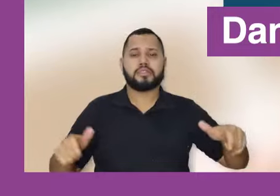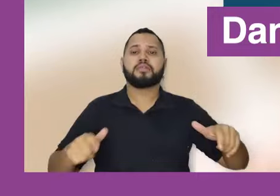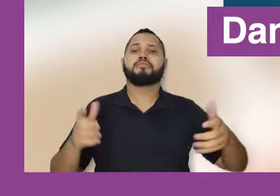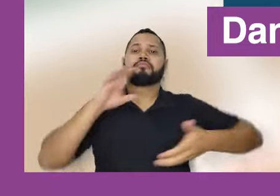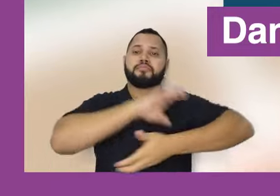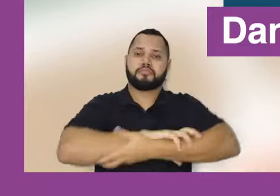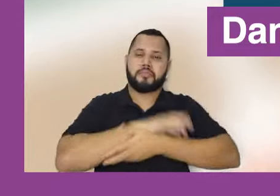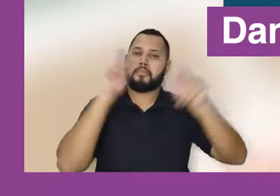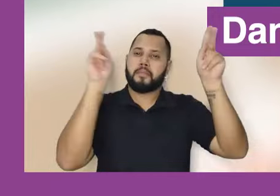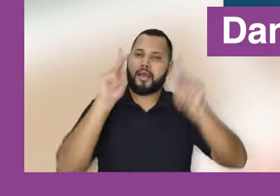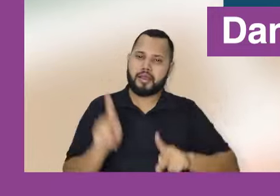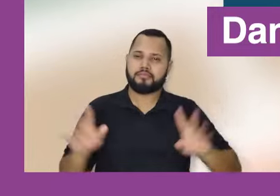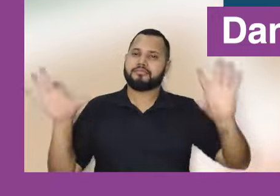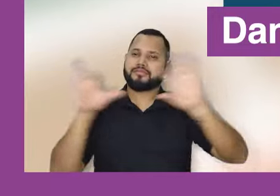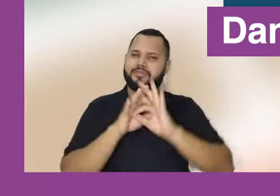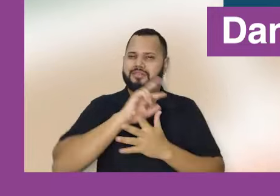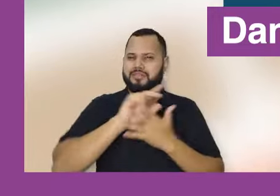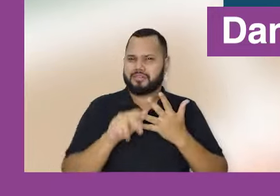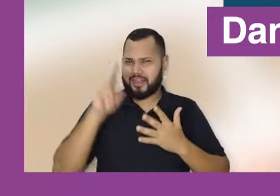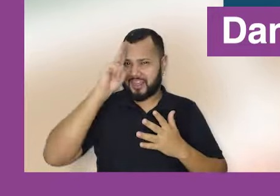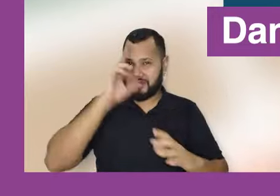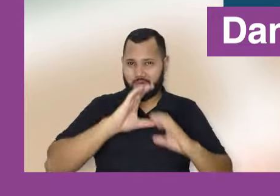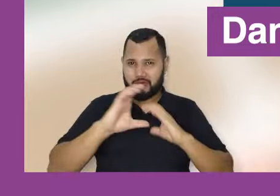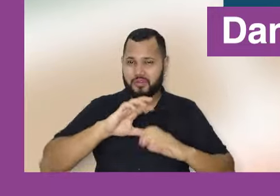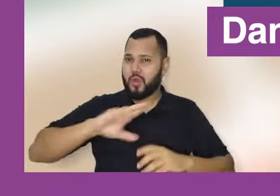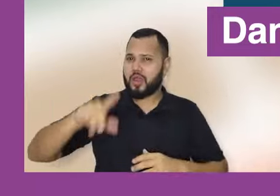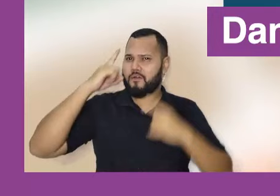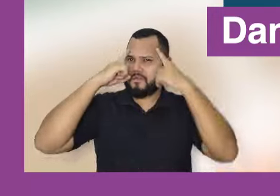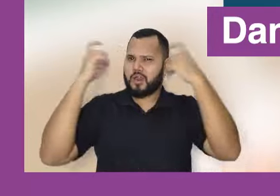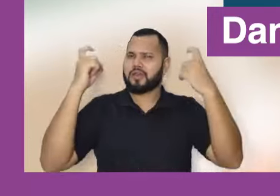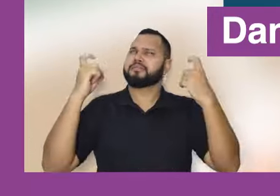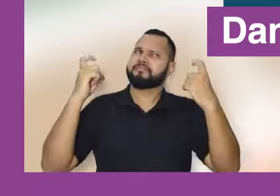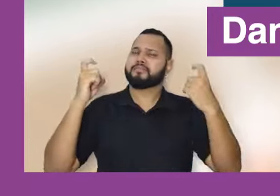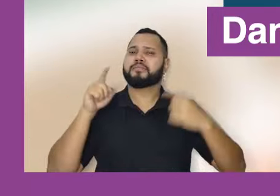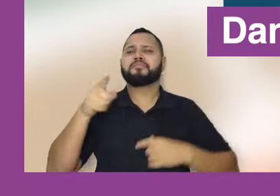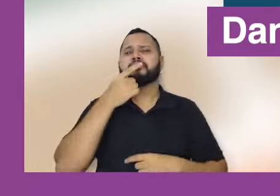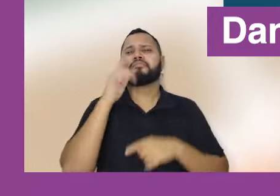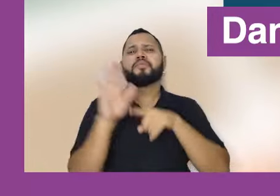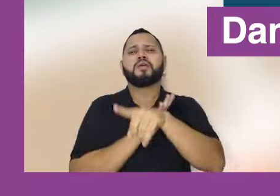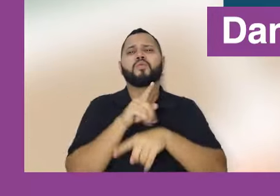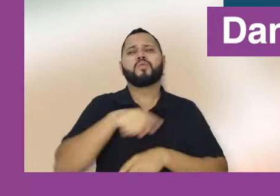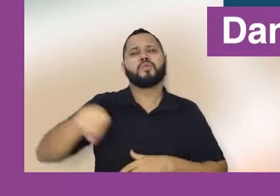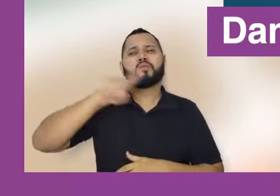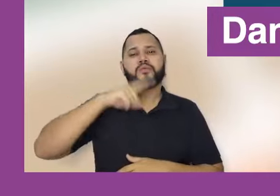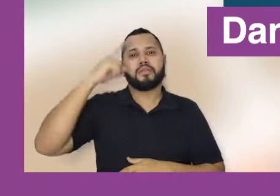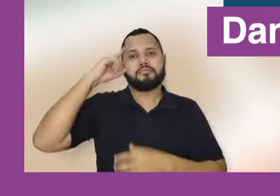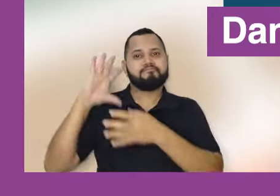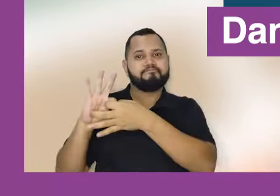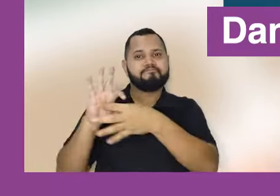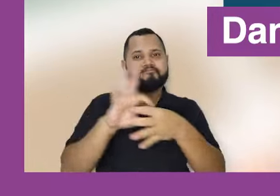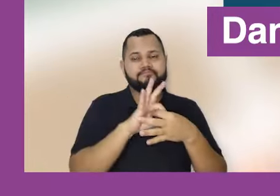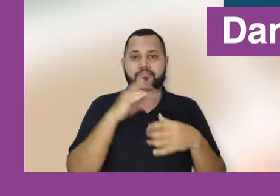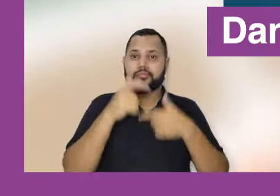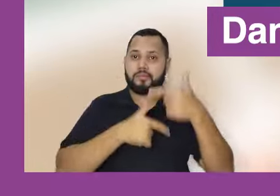paz você falou Leda sobre a comunicação não violenta Então como que vocês pensam eu acho que isso é ser interessante assim encadeamento né